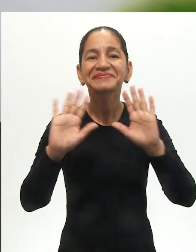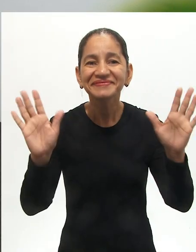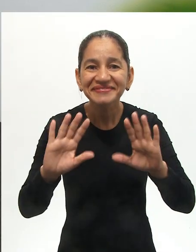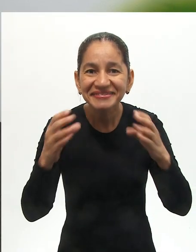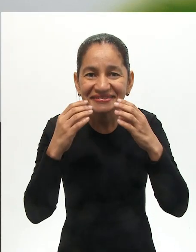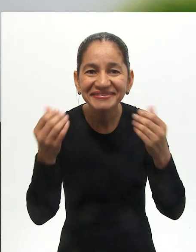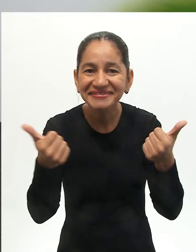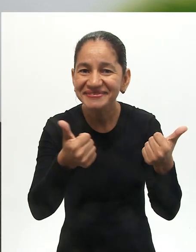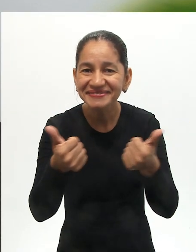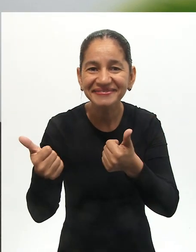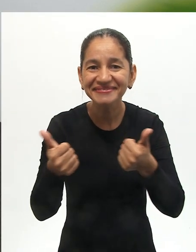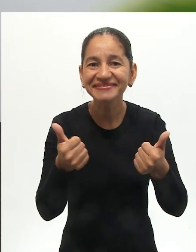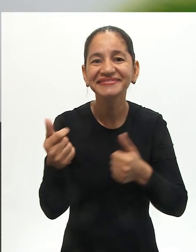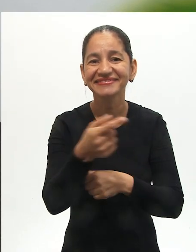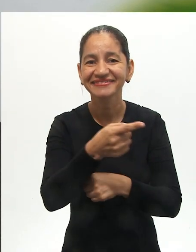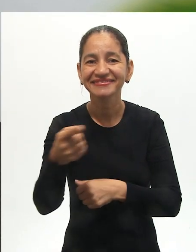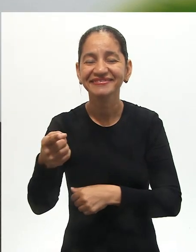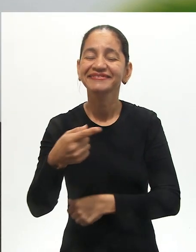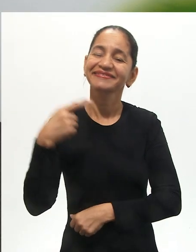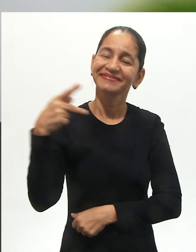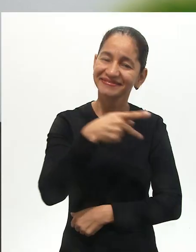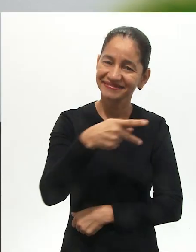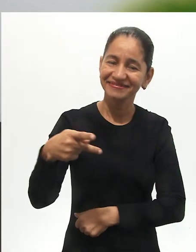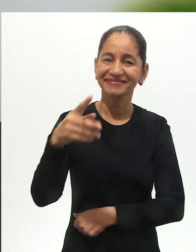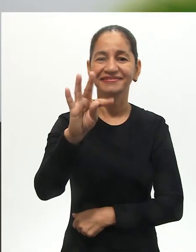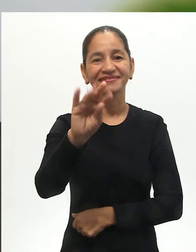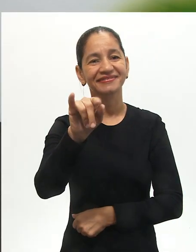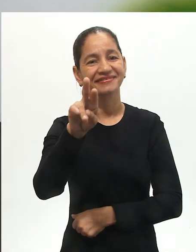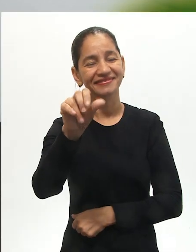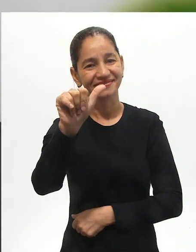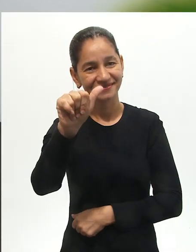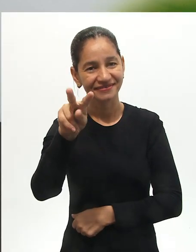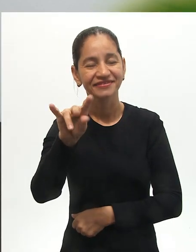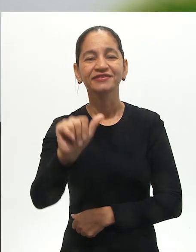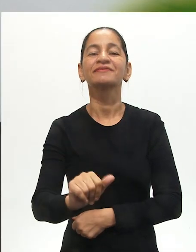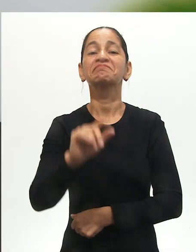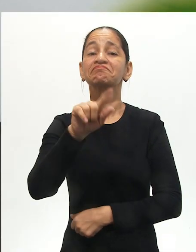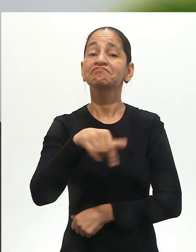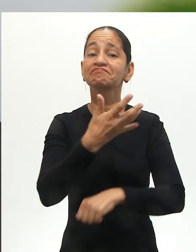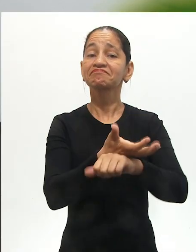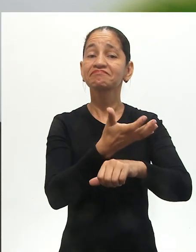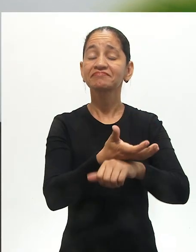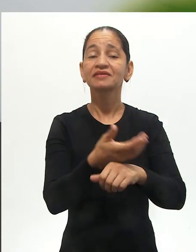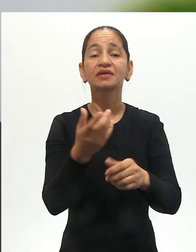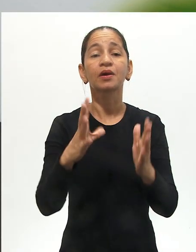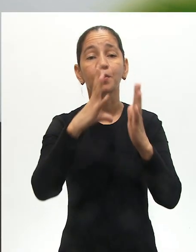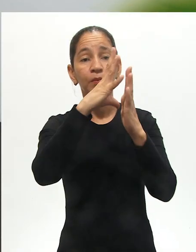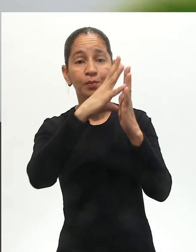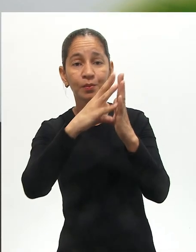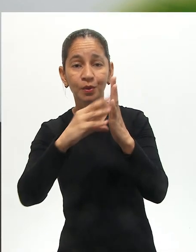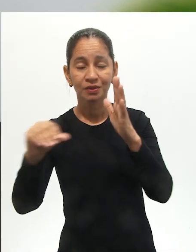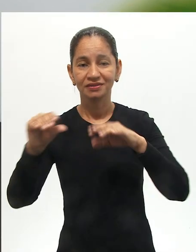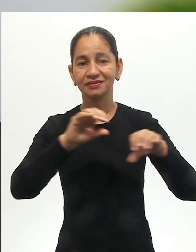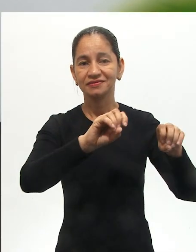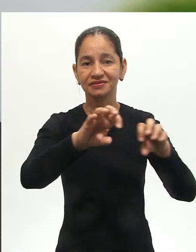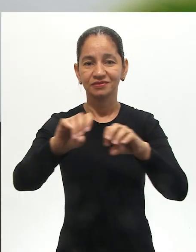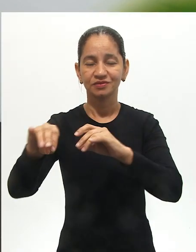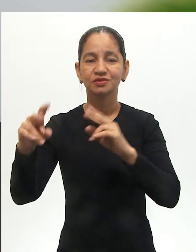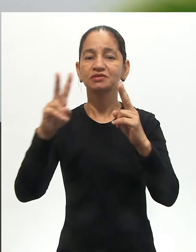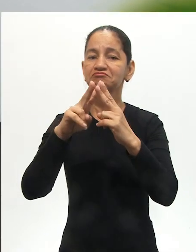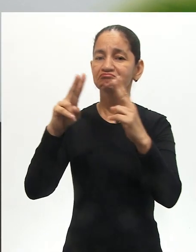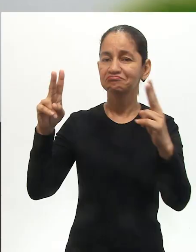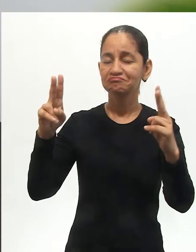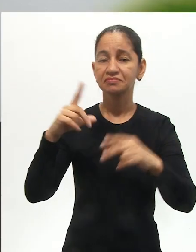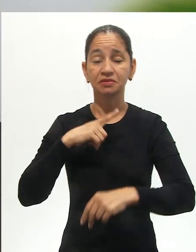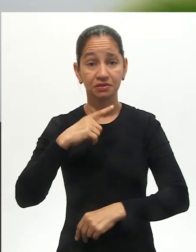Olá, pessoal, tudo bem? Sou a professora Tânia Amaral. Essa é a nossa disciplina de modelos educacionais em EAD.